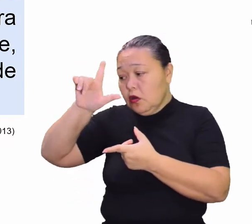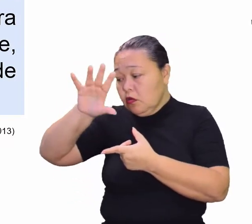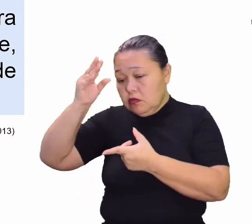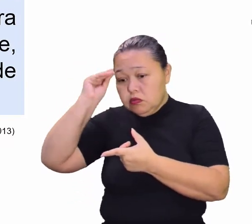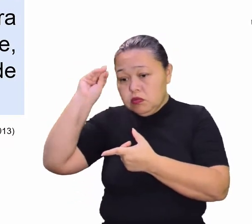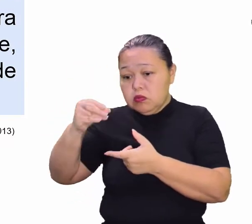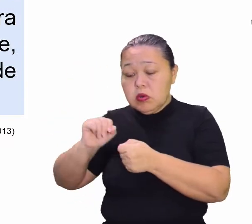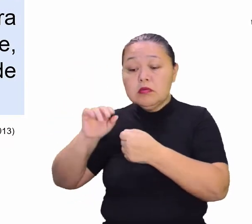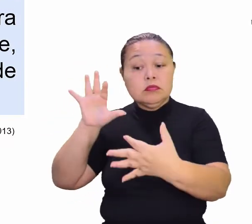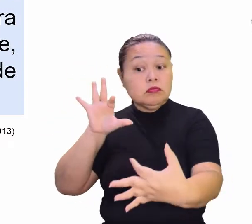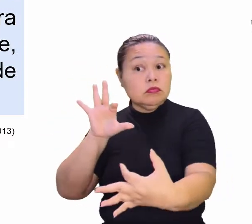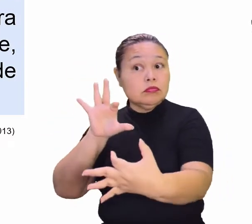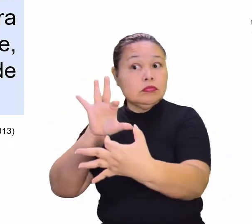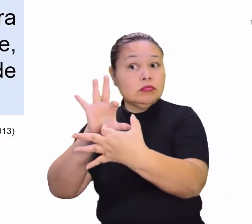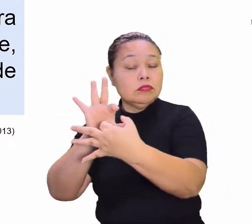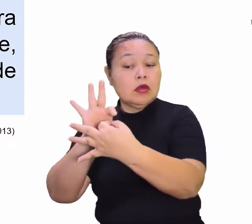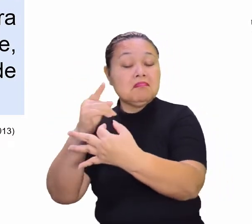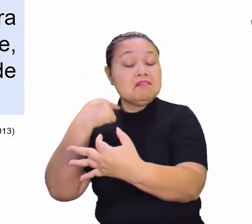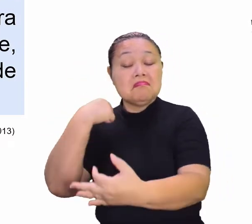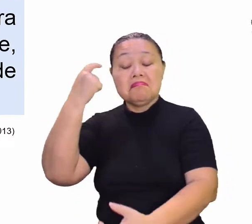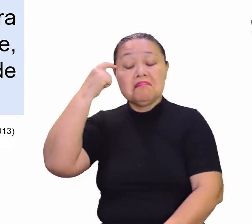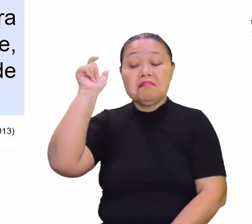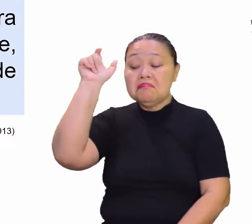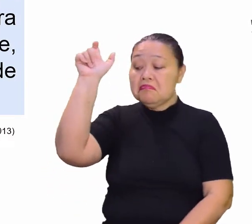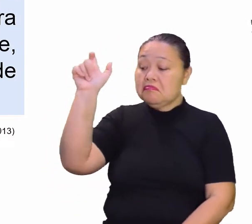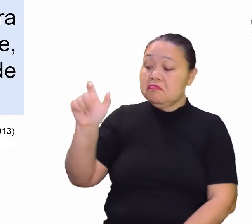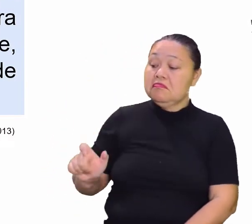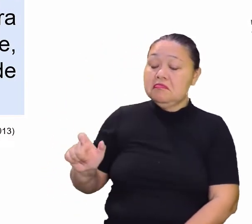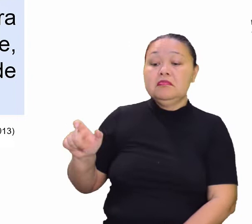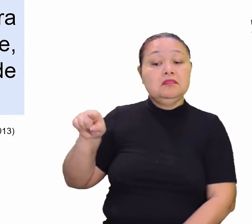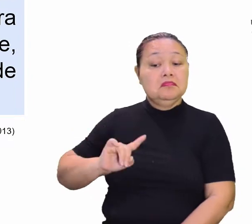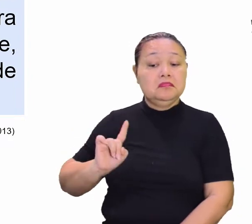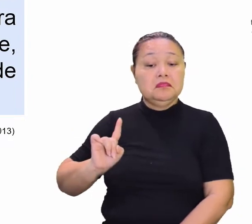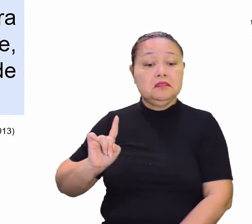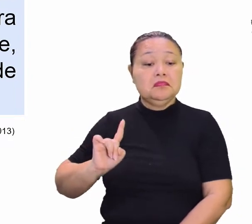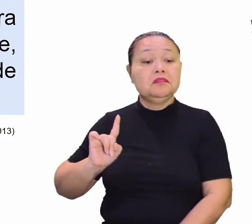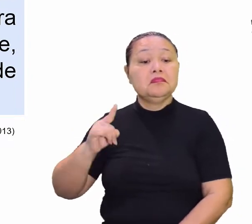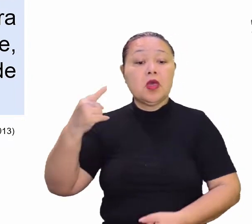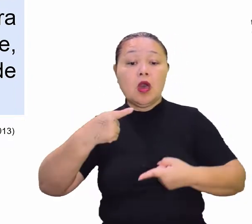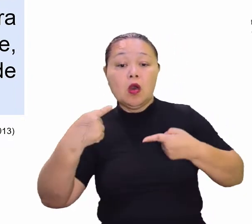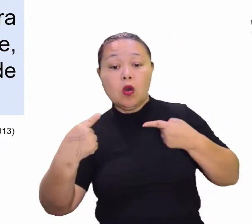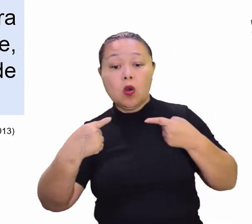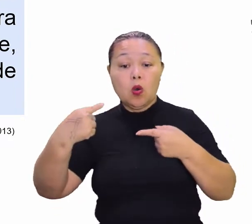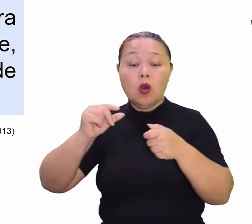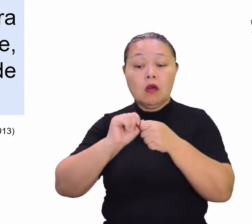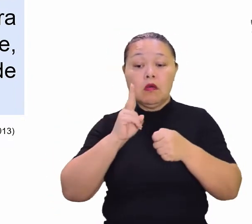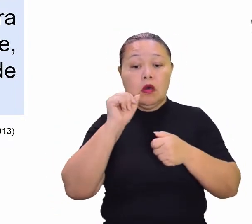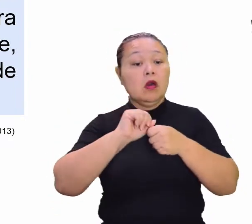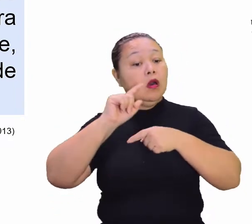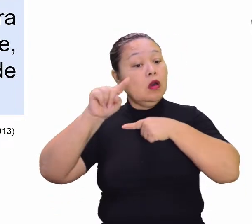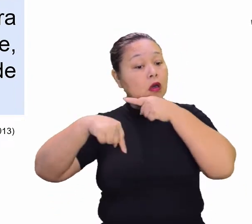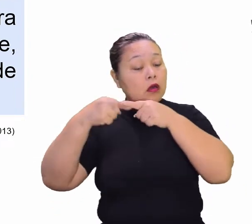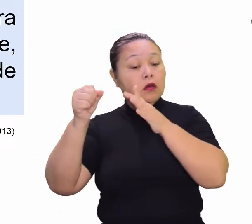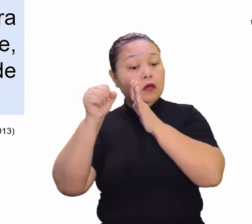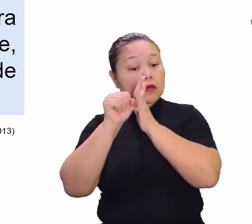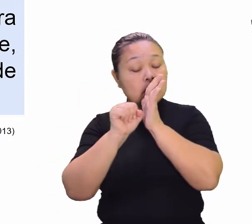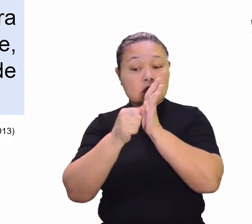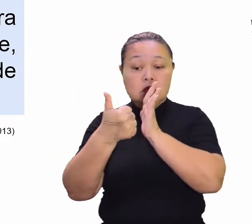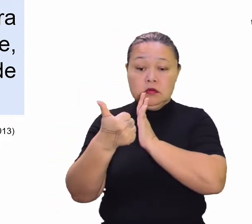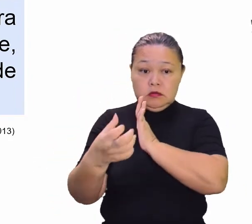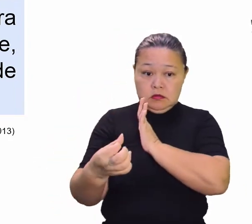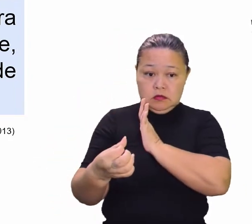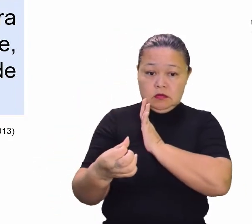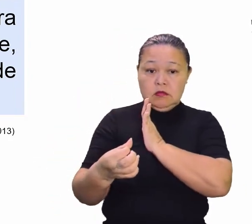suas alianças, mas não pensavam no escravo. A disputa política pelo poder levaram, desde o